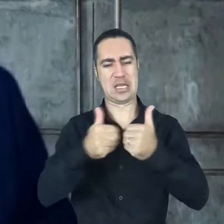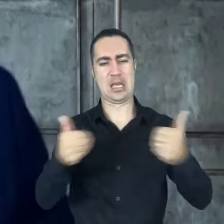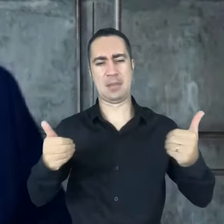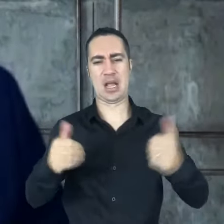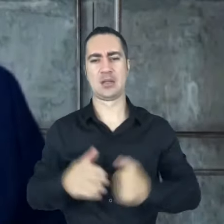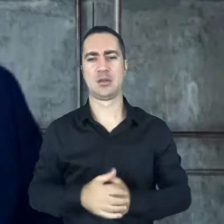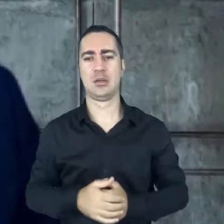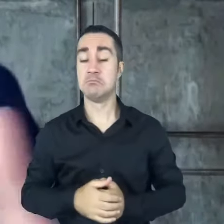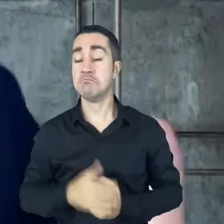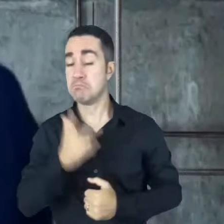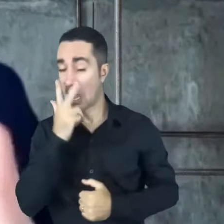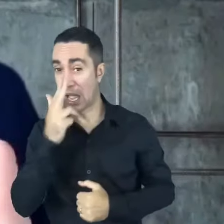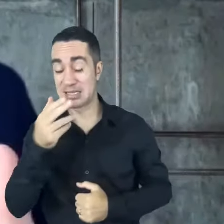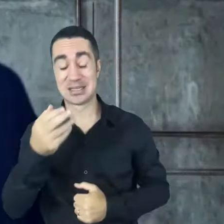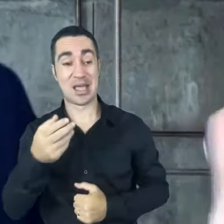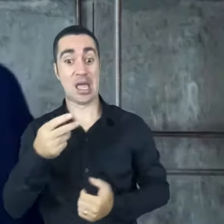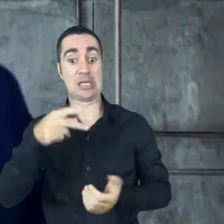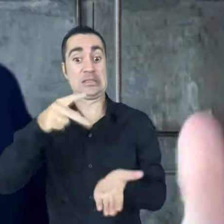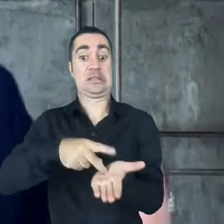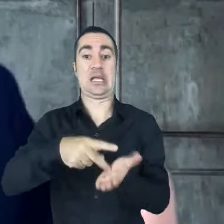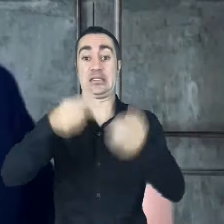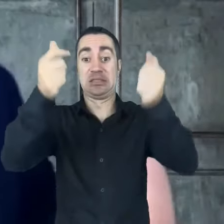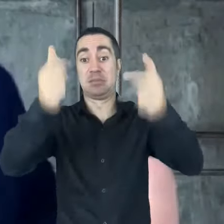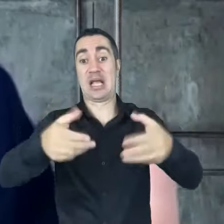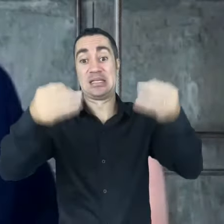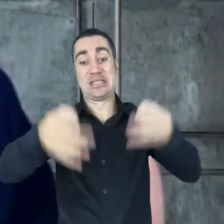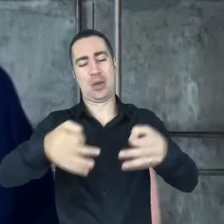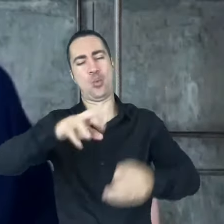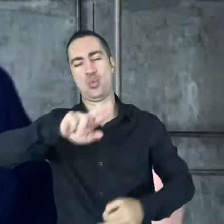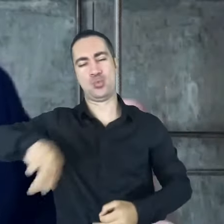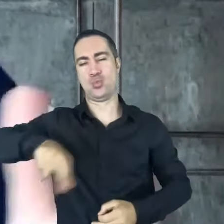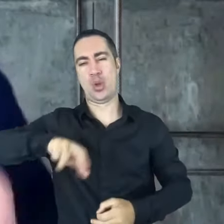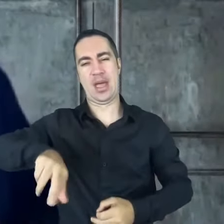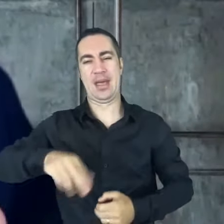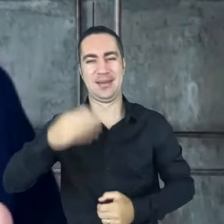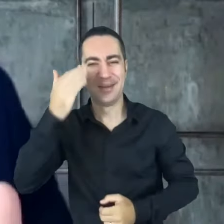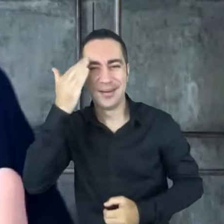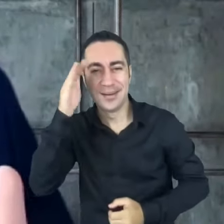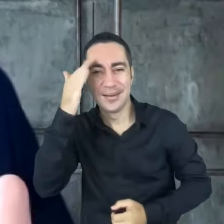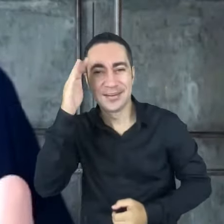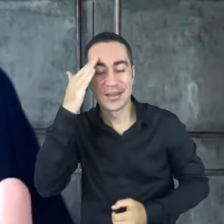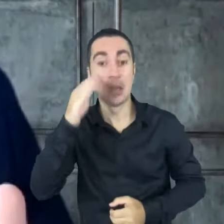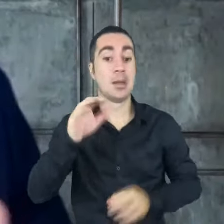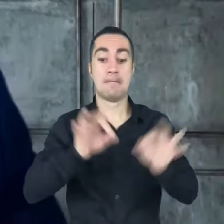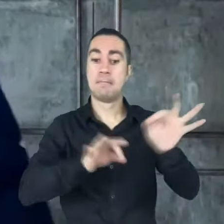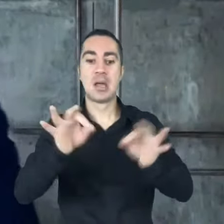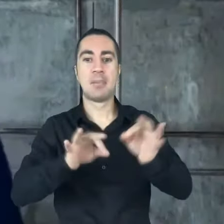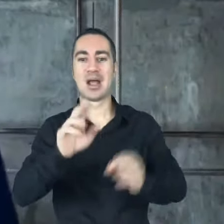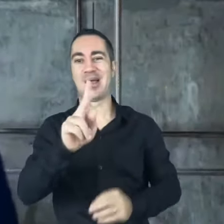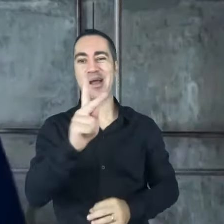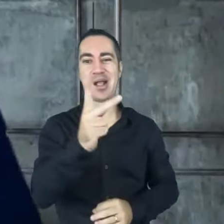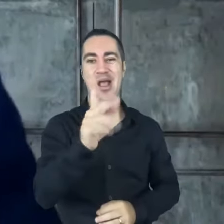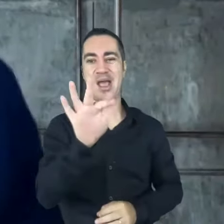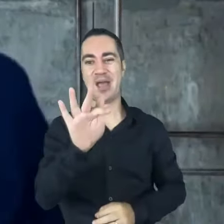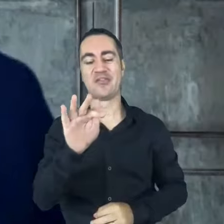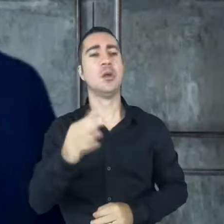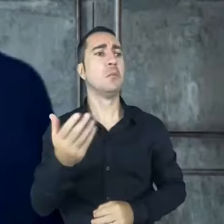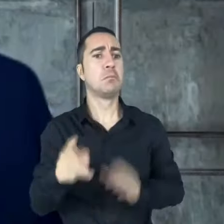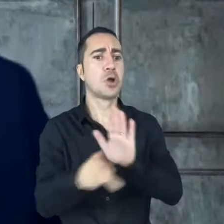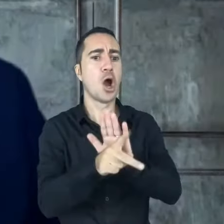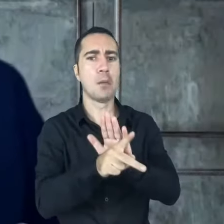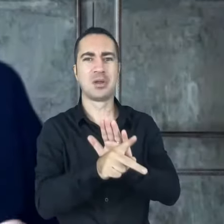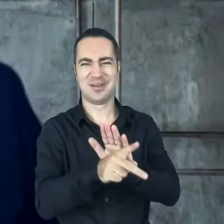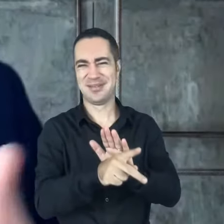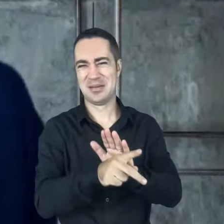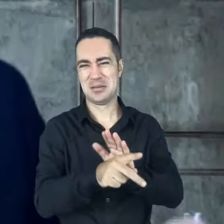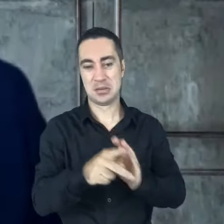Incorreto, no limite, não está, mas, assim, não foi, ninguém montou uma OHE, ou mesmo uma PCH, pensando no crédito de